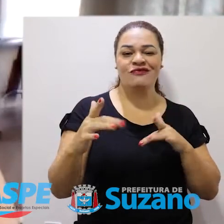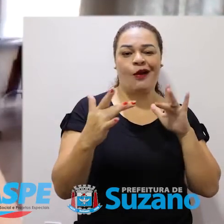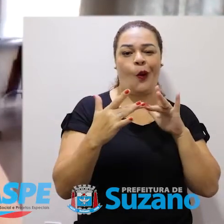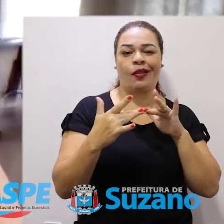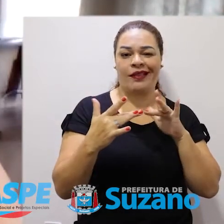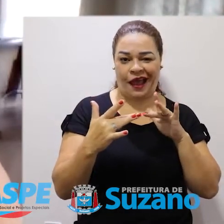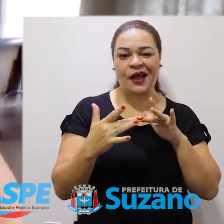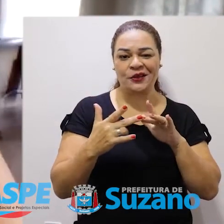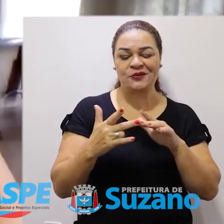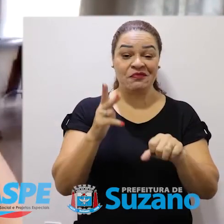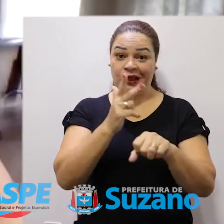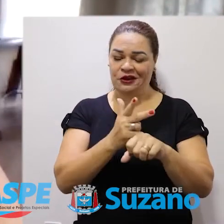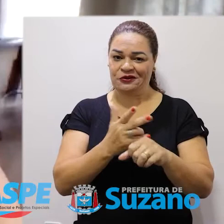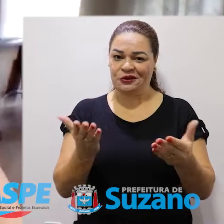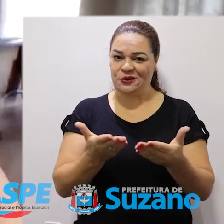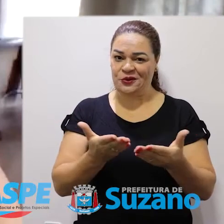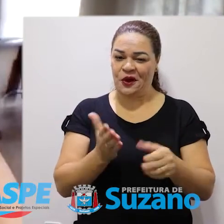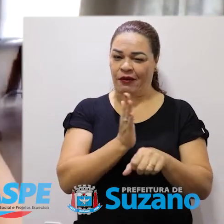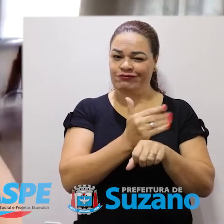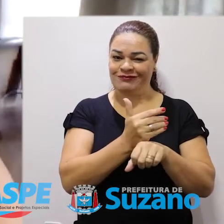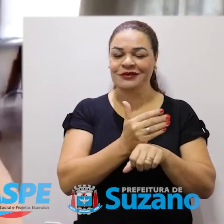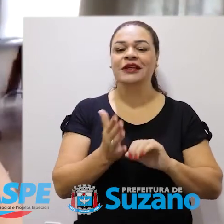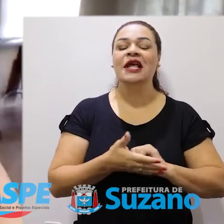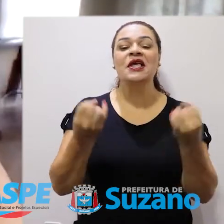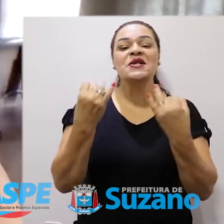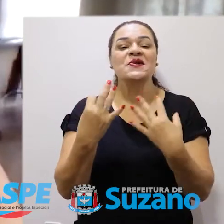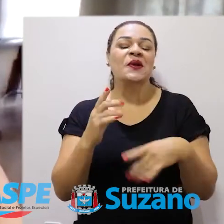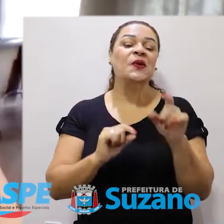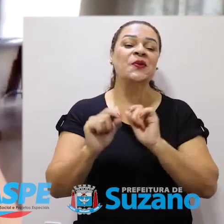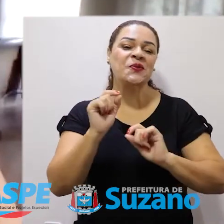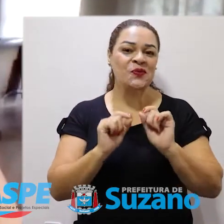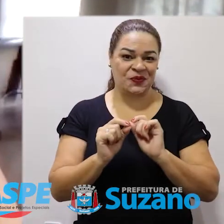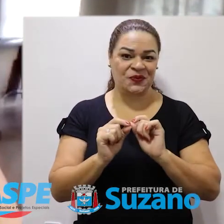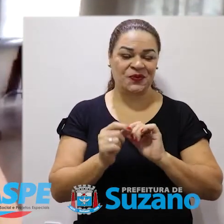antes, mas para a gente poder fazer essa interação, para mostrar para vocês um pouco